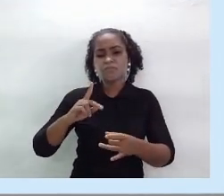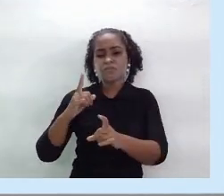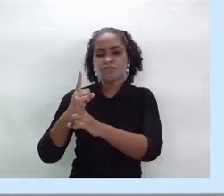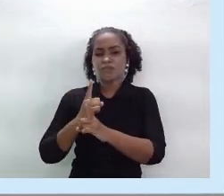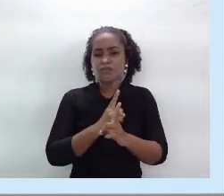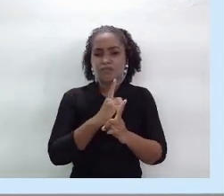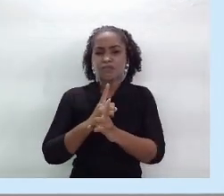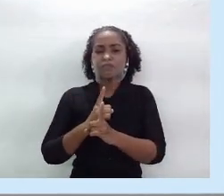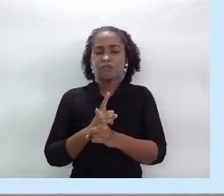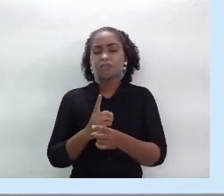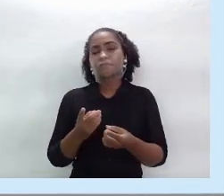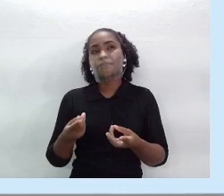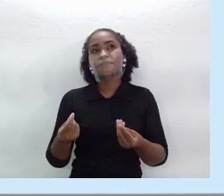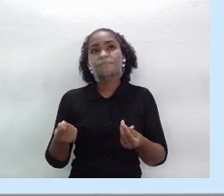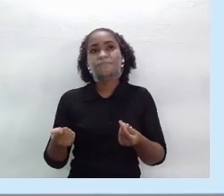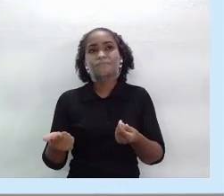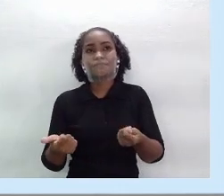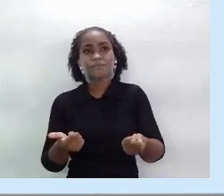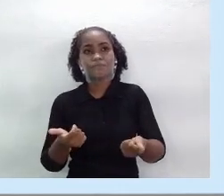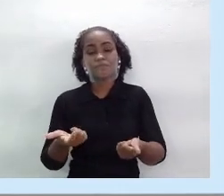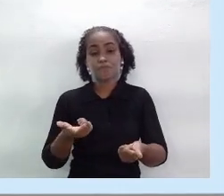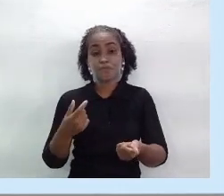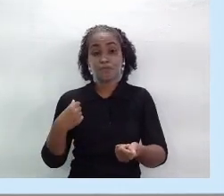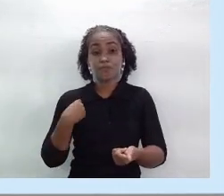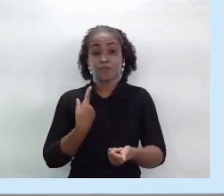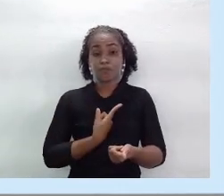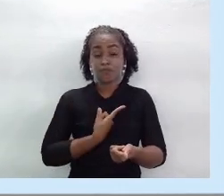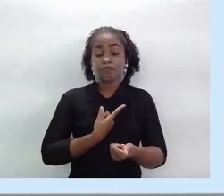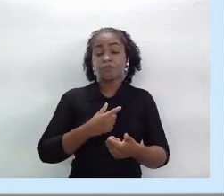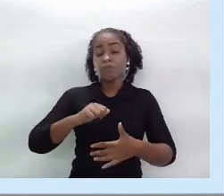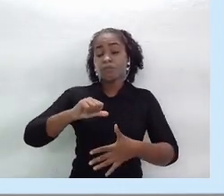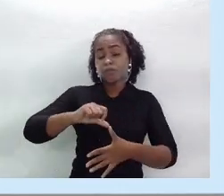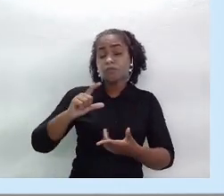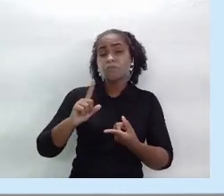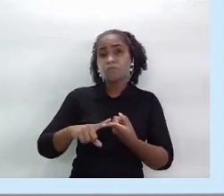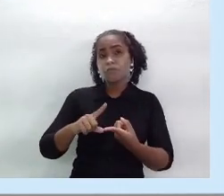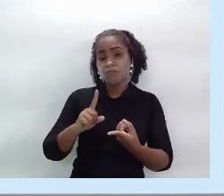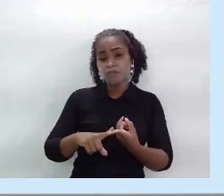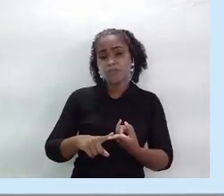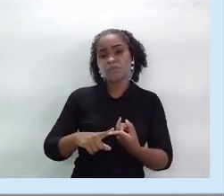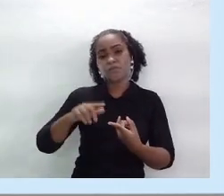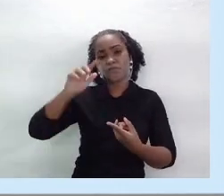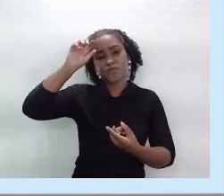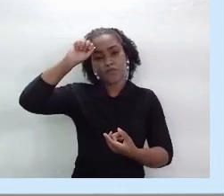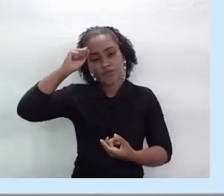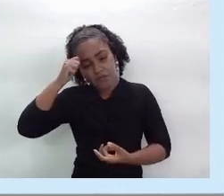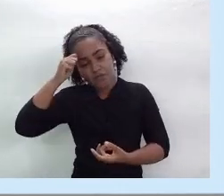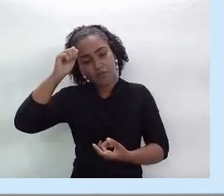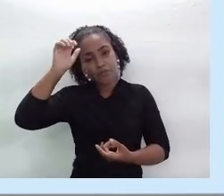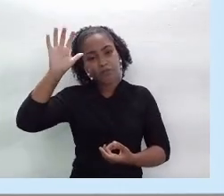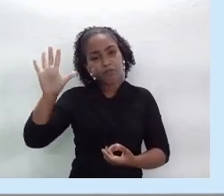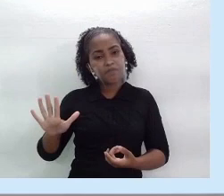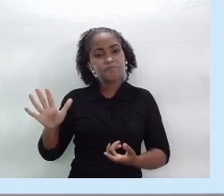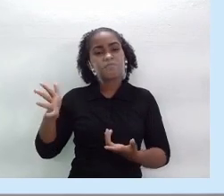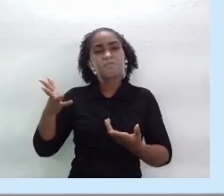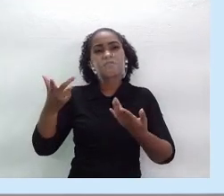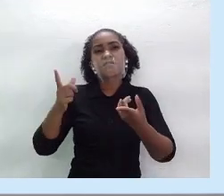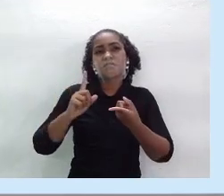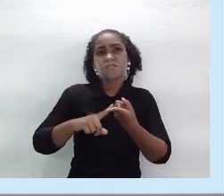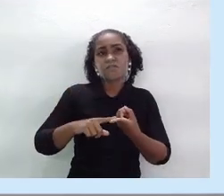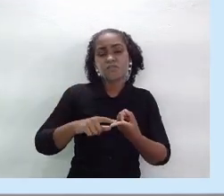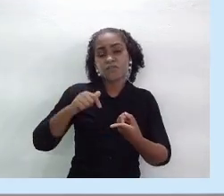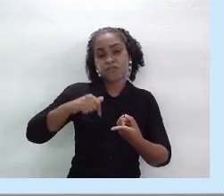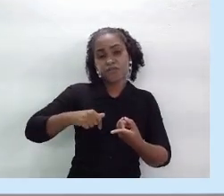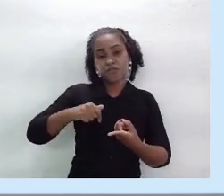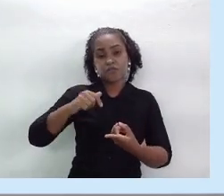encontrados tanto na nossa América do Sul quanto na África. Quando eu falo da América do Sul, vamos falar aqui do nosso